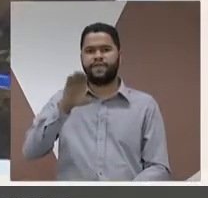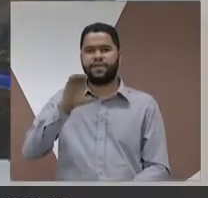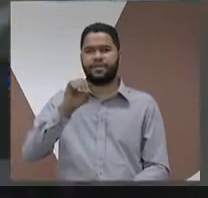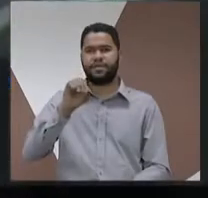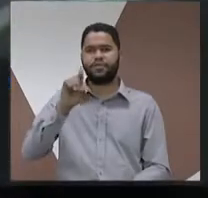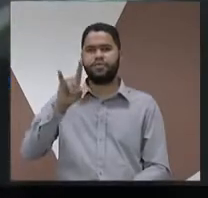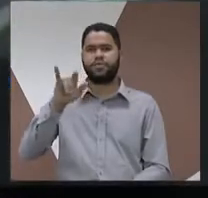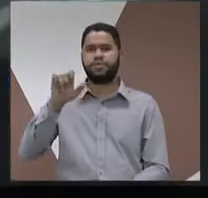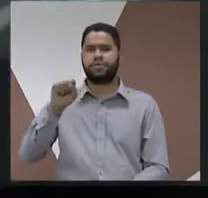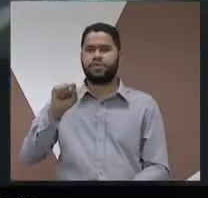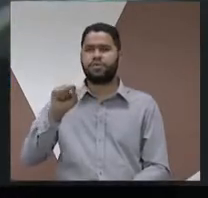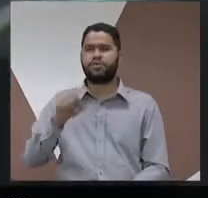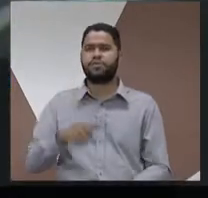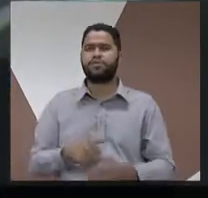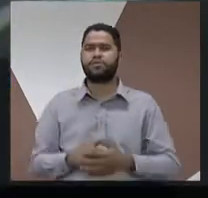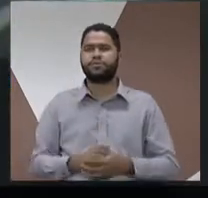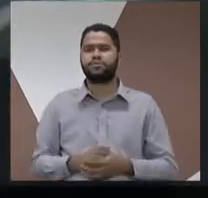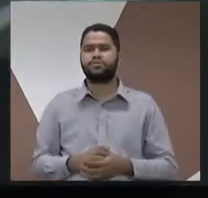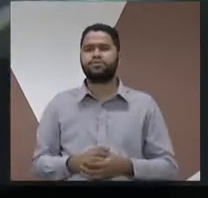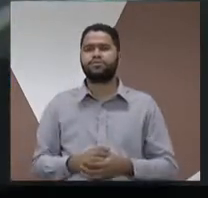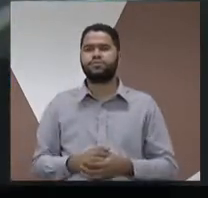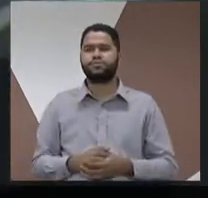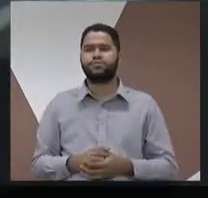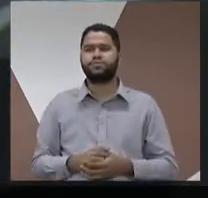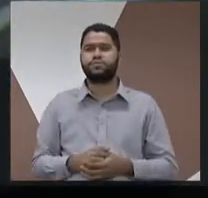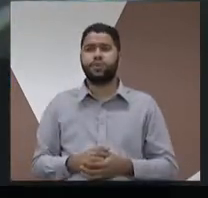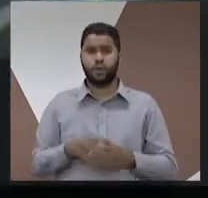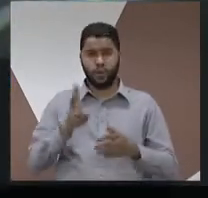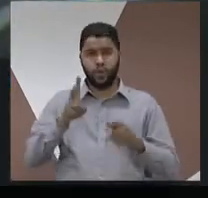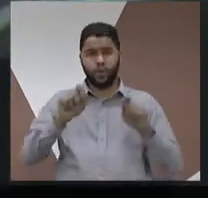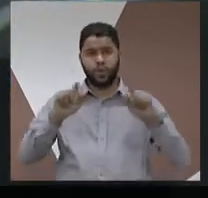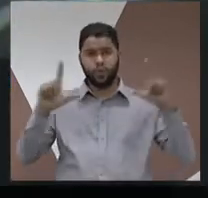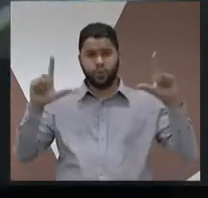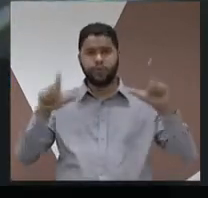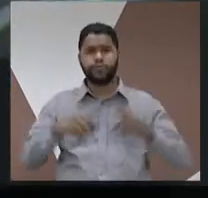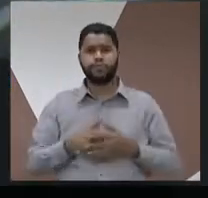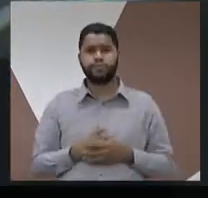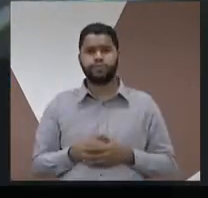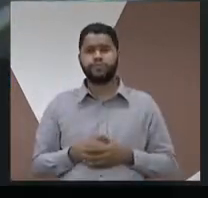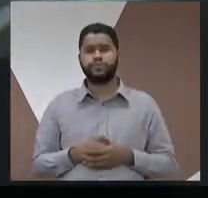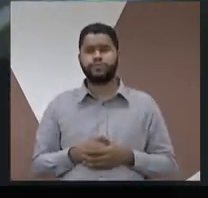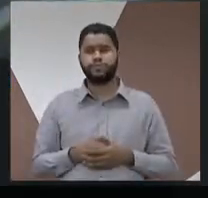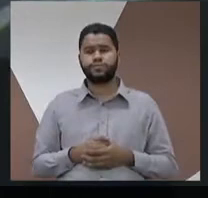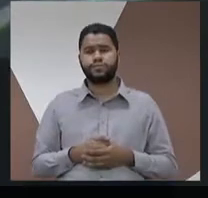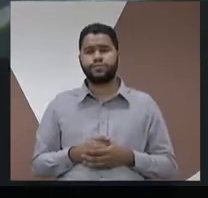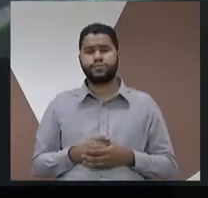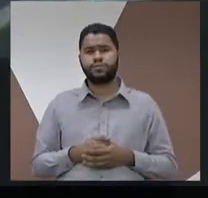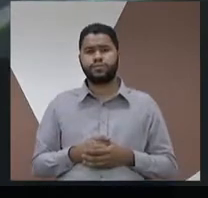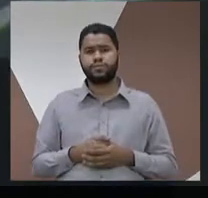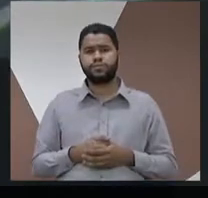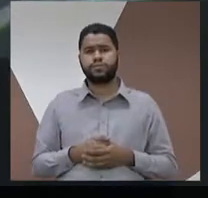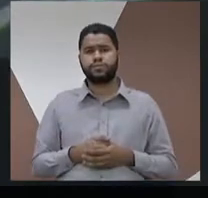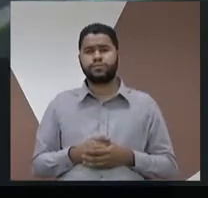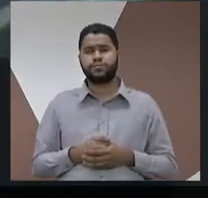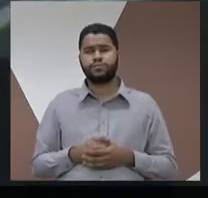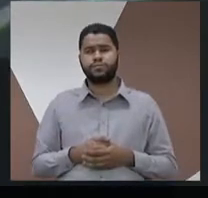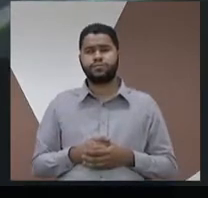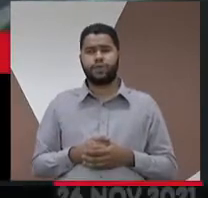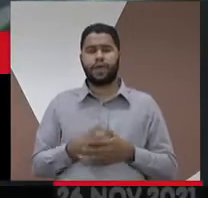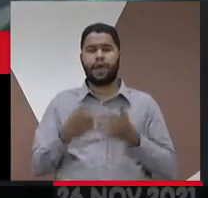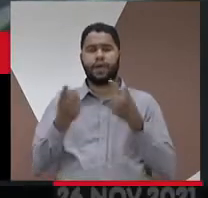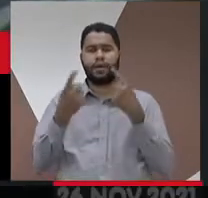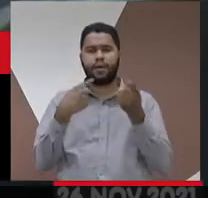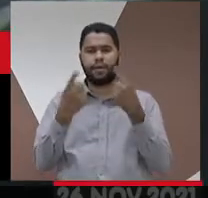compara Fernão Dias? Ah, não, fica... já tem que... A Fernão